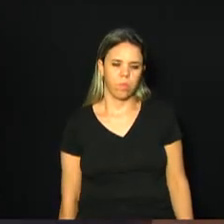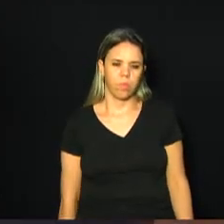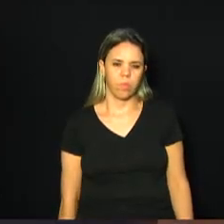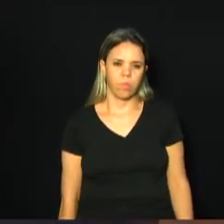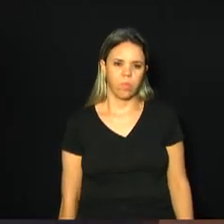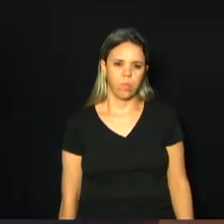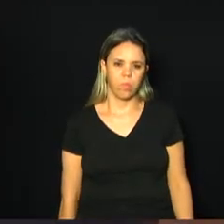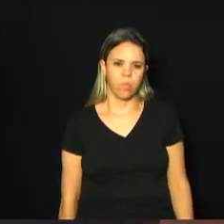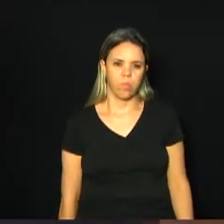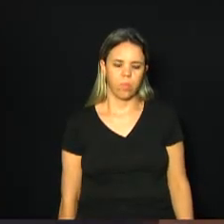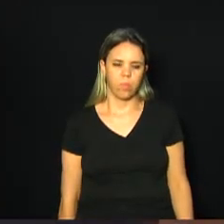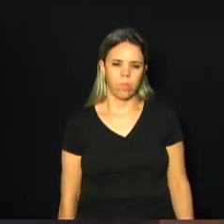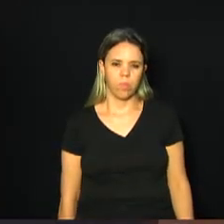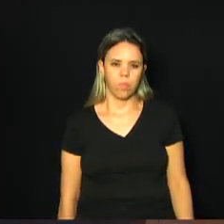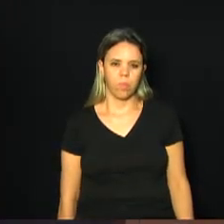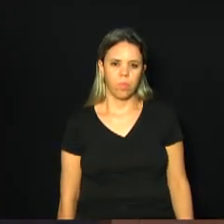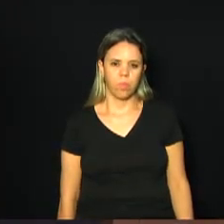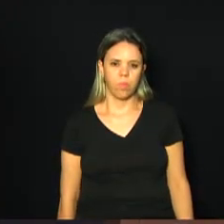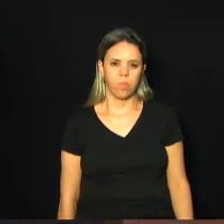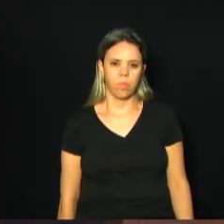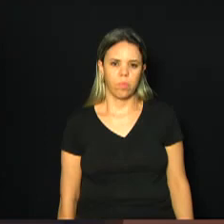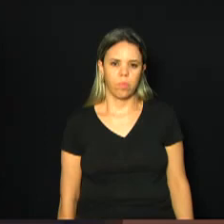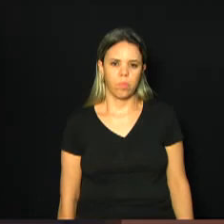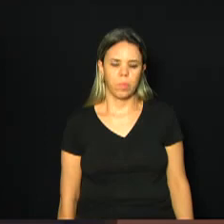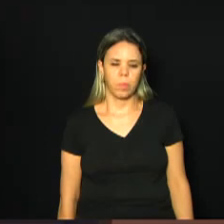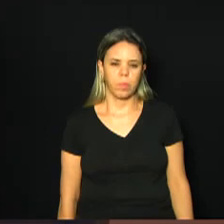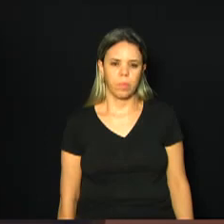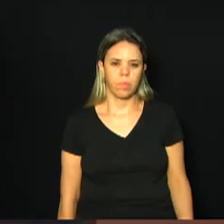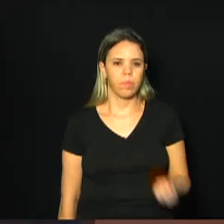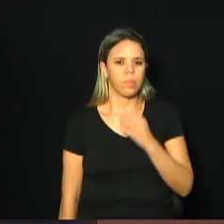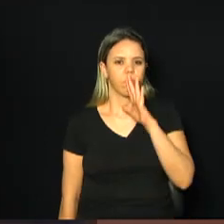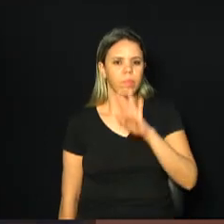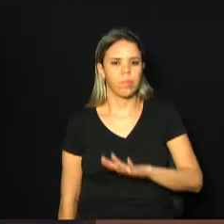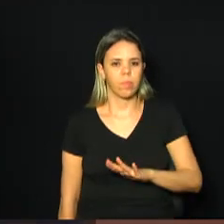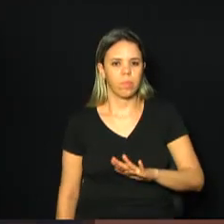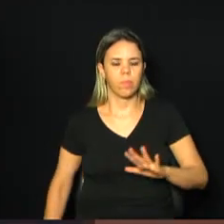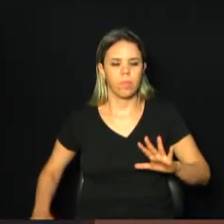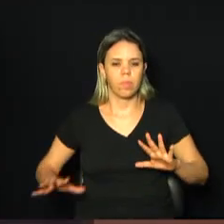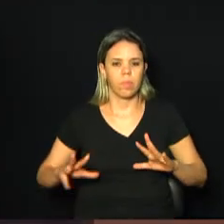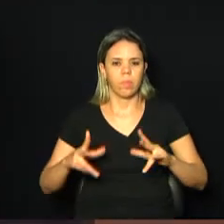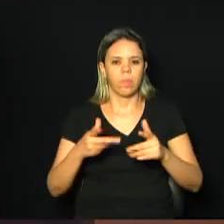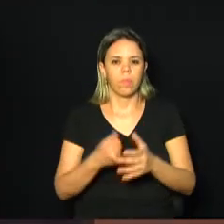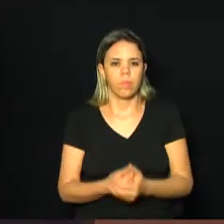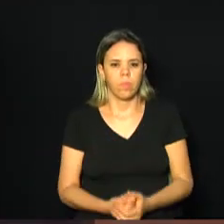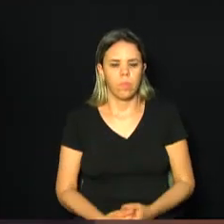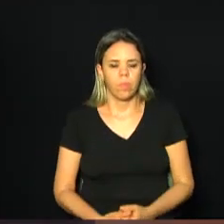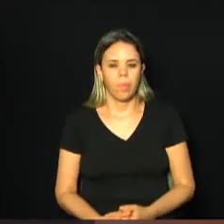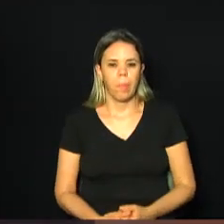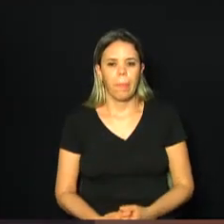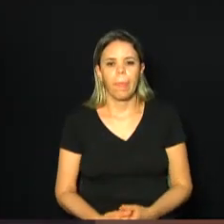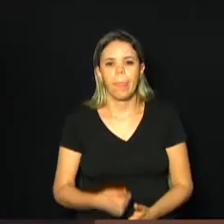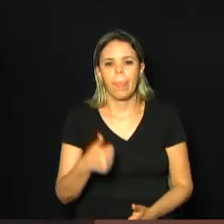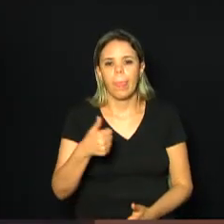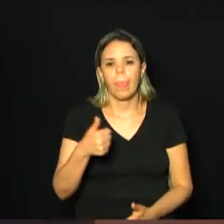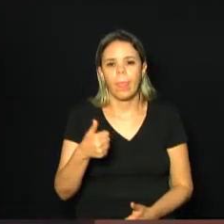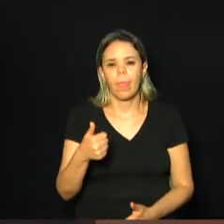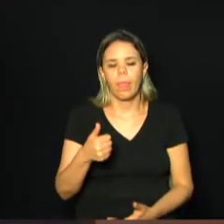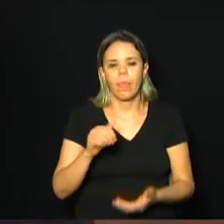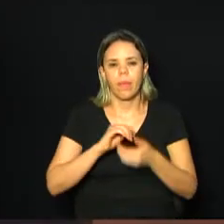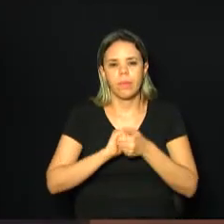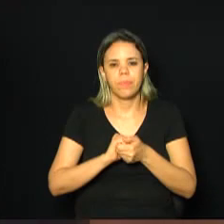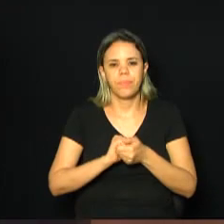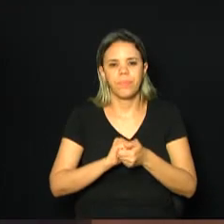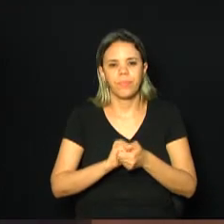Obrigado, Regis. Fica à vontade. Boa tarde a todos. Boa tarde. Primeiramente, eu queria